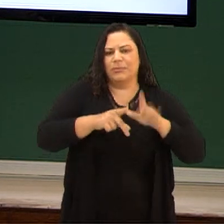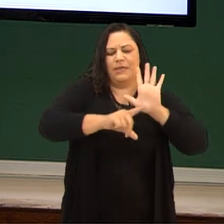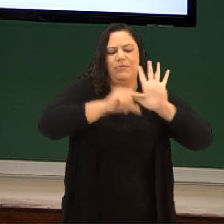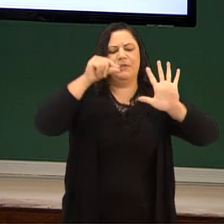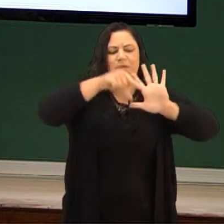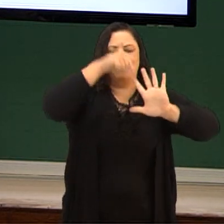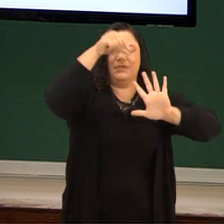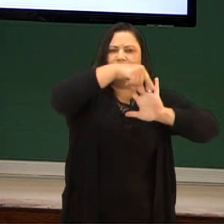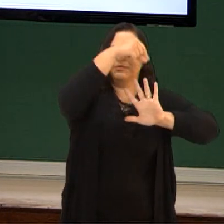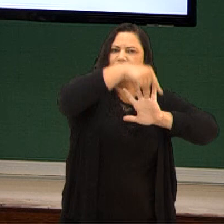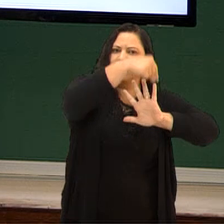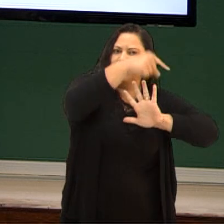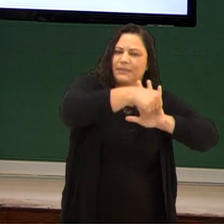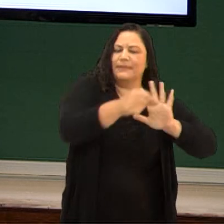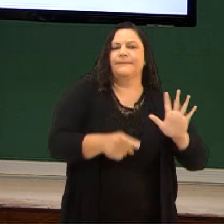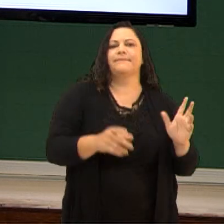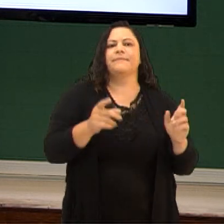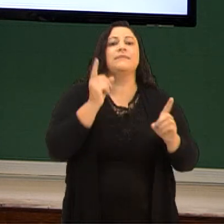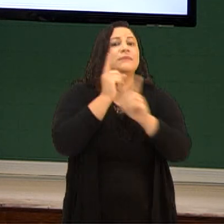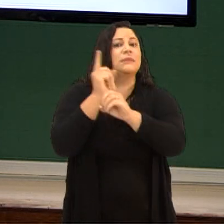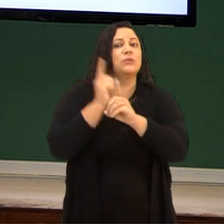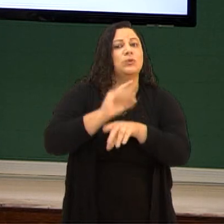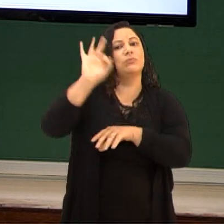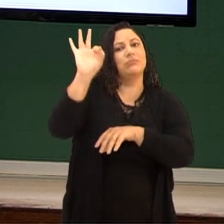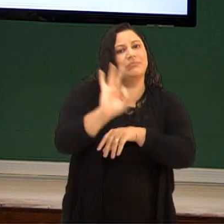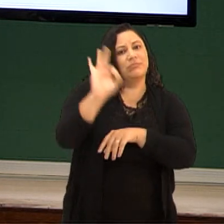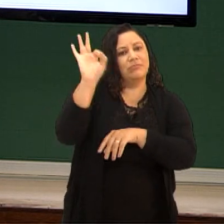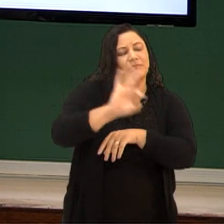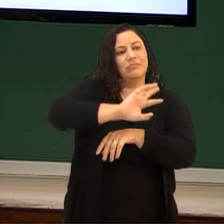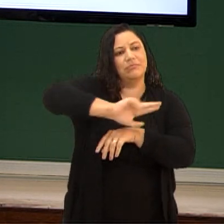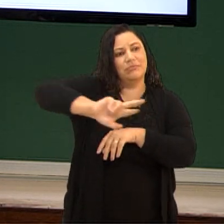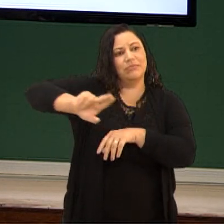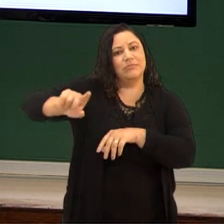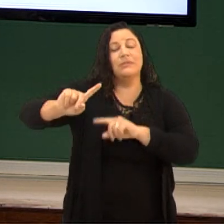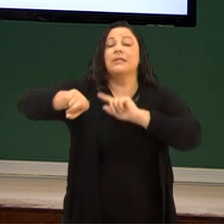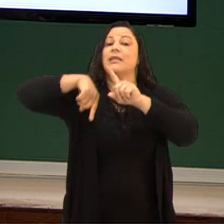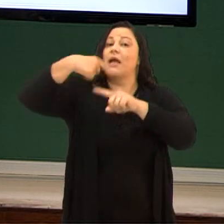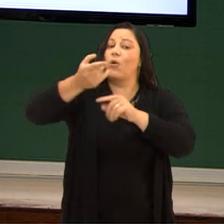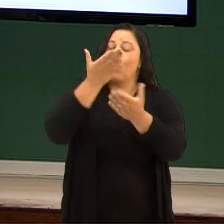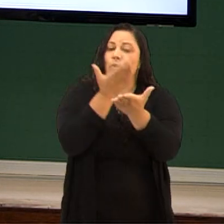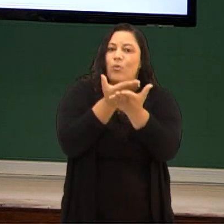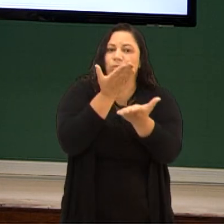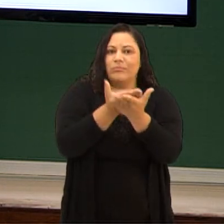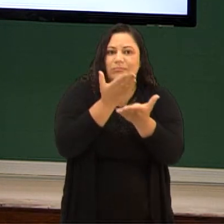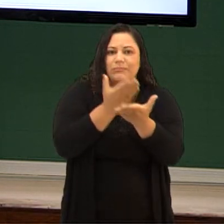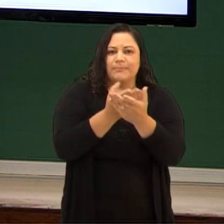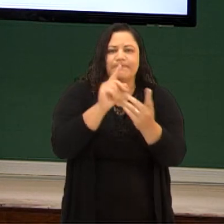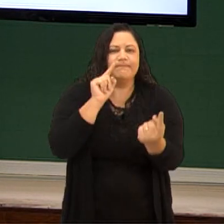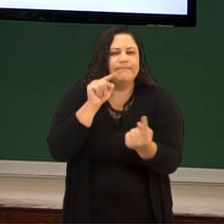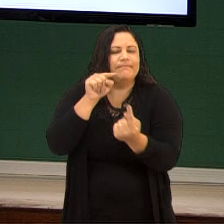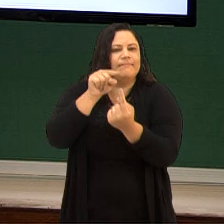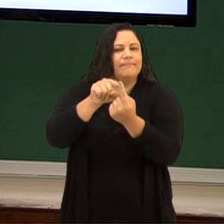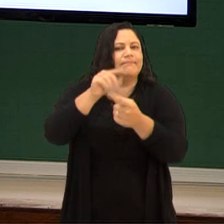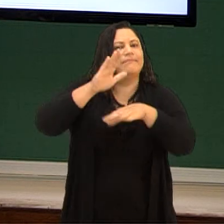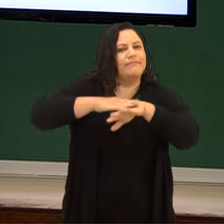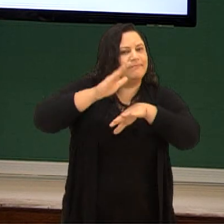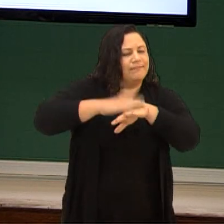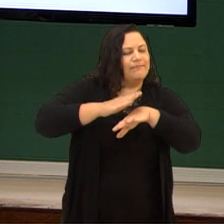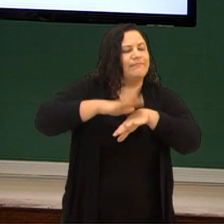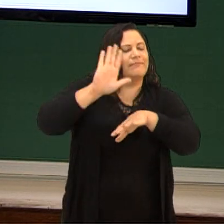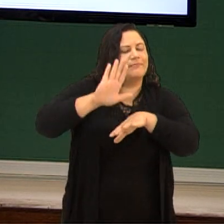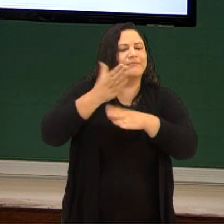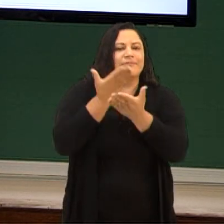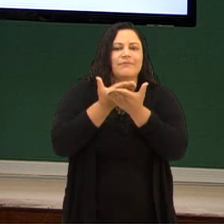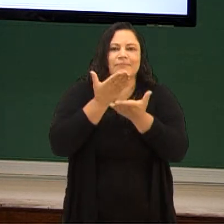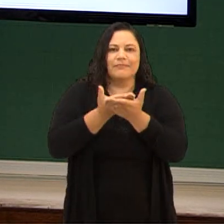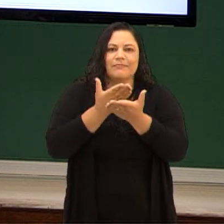certo? E encontramos também os graus dos gráficos de setores. Na próxima aula, vamos identificar um pouquinho mais sobre esses graus